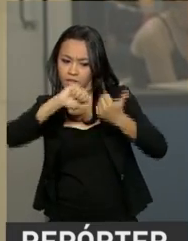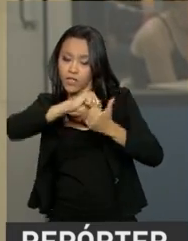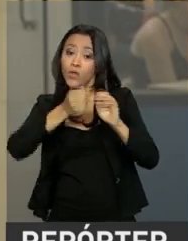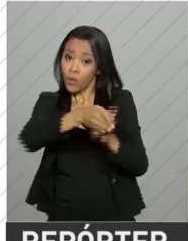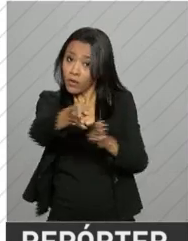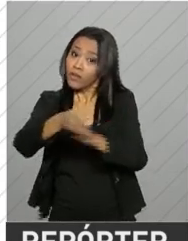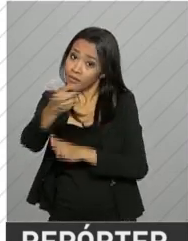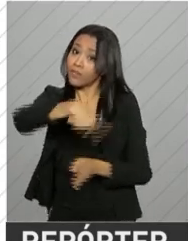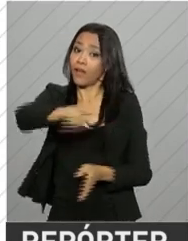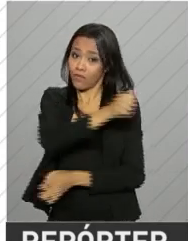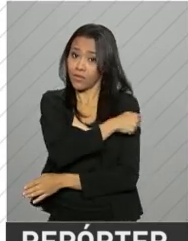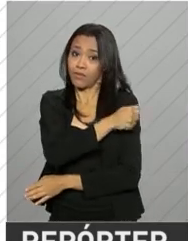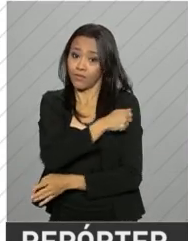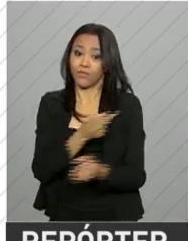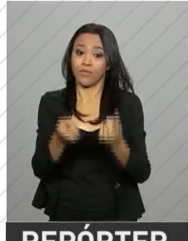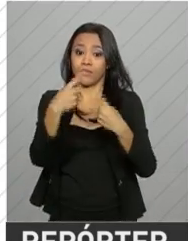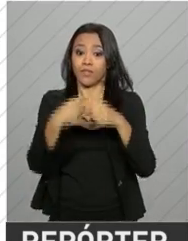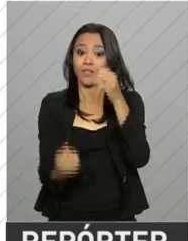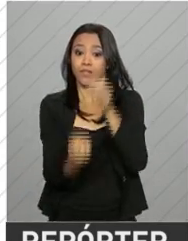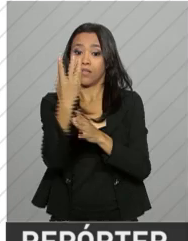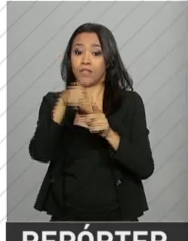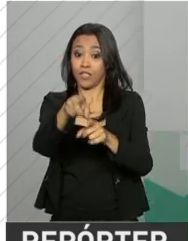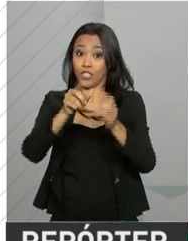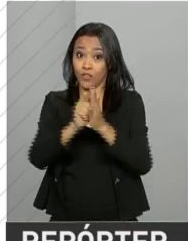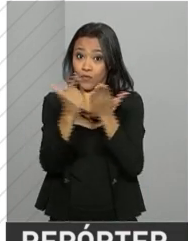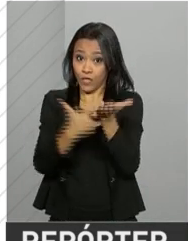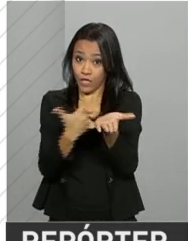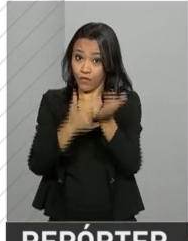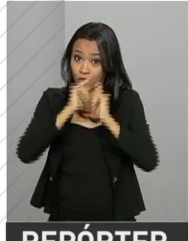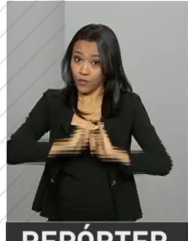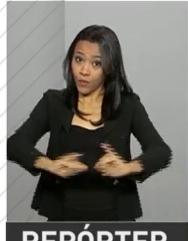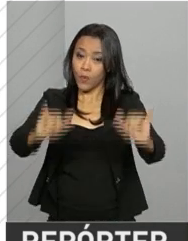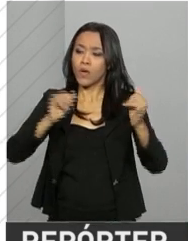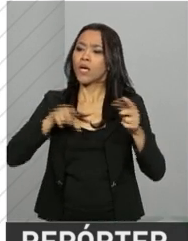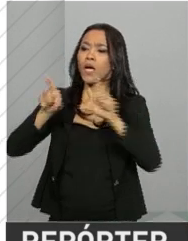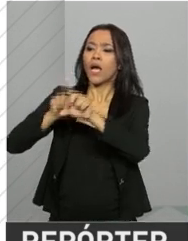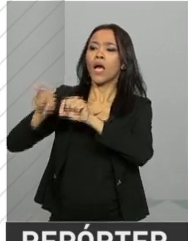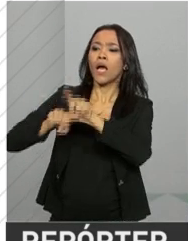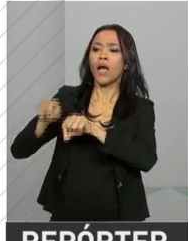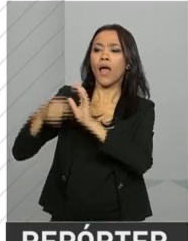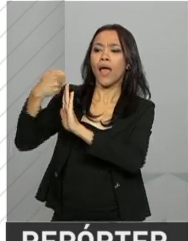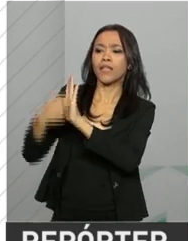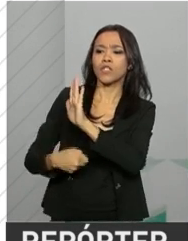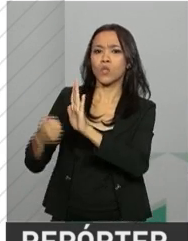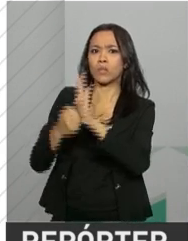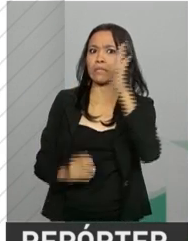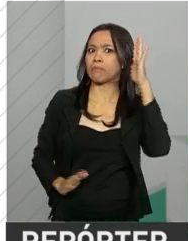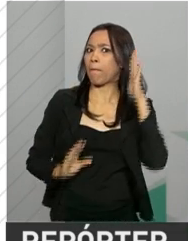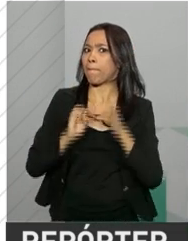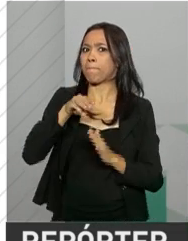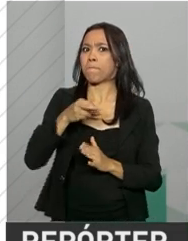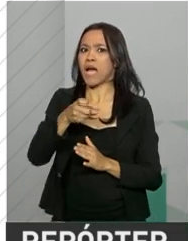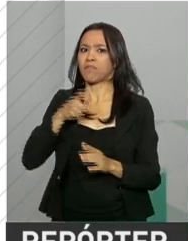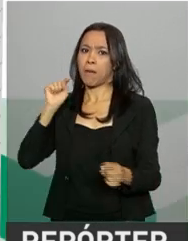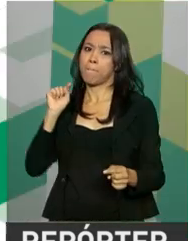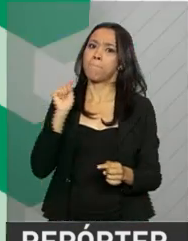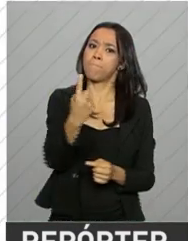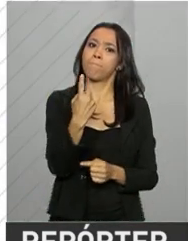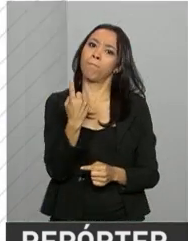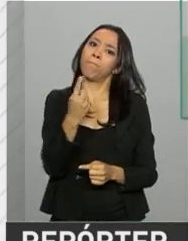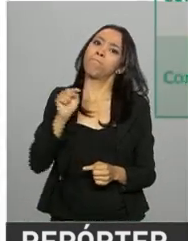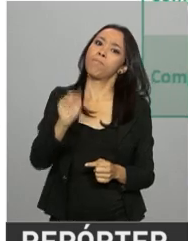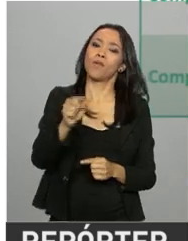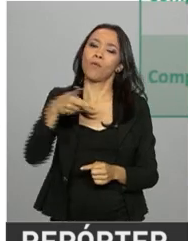participantes a publicação tem exemplos de redações selecionadas que tiveram pontuação máxima 1000 pontos nas